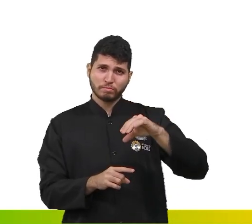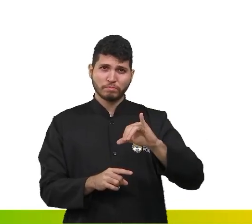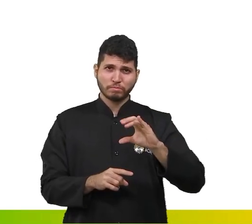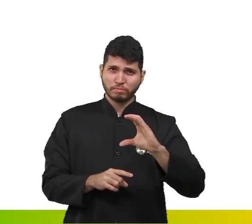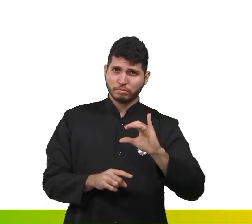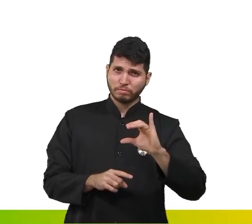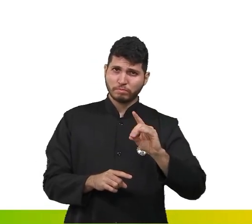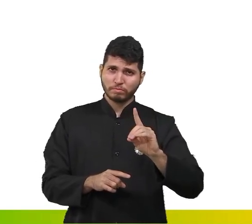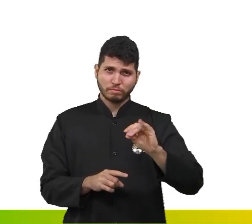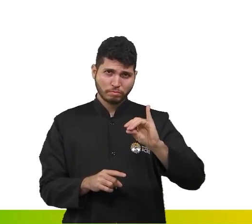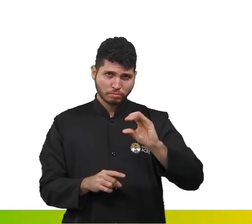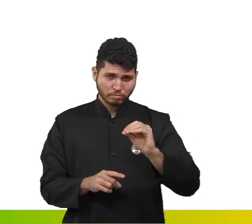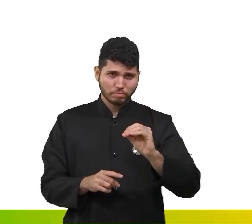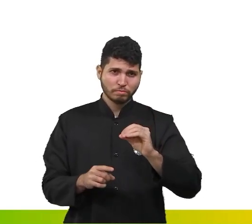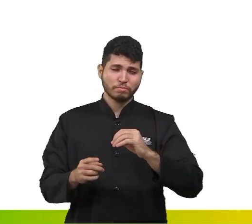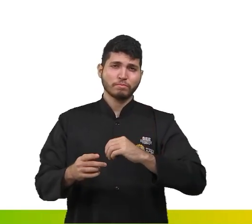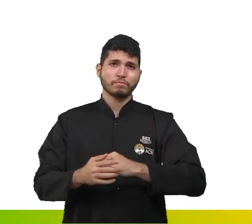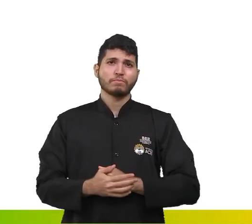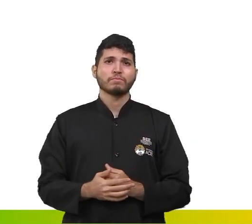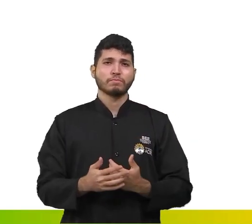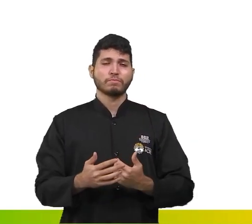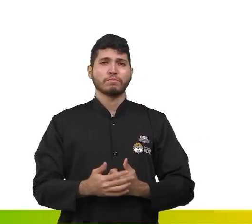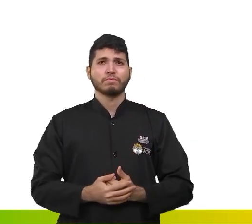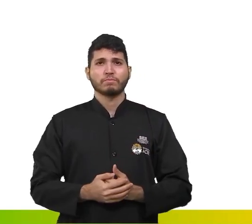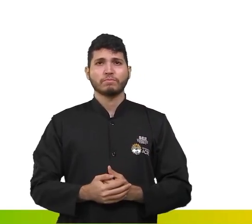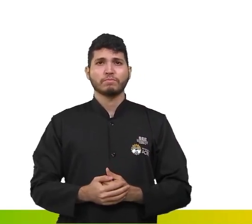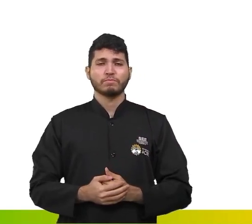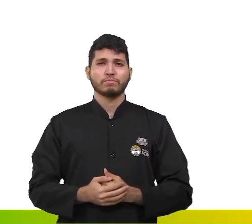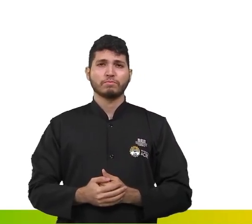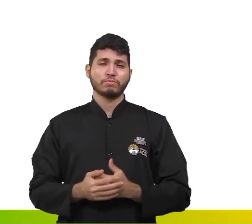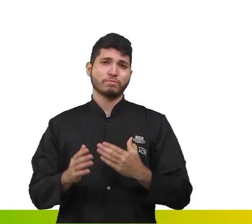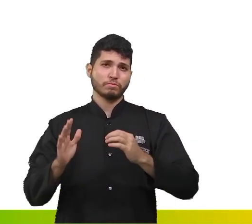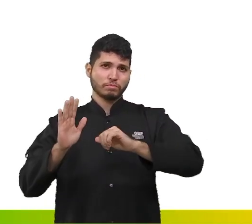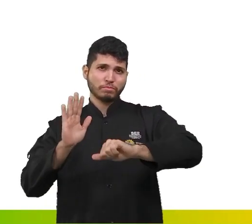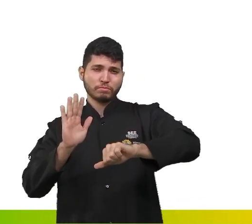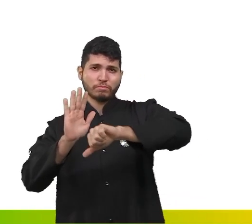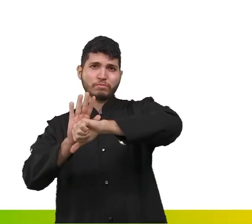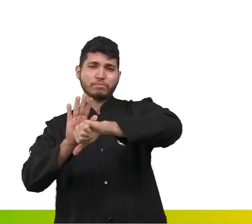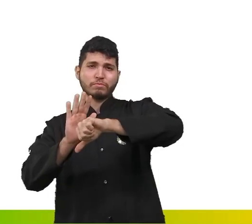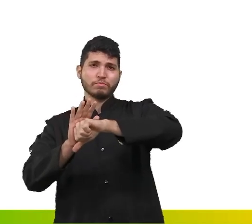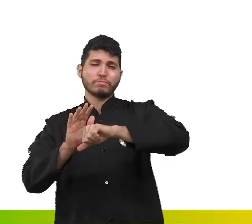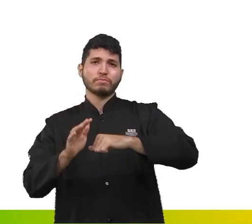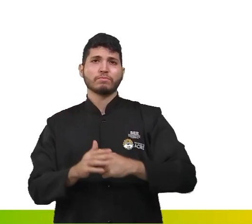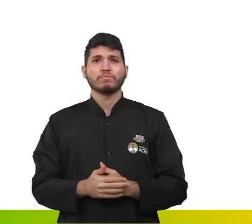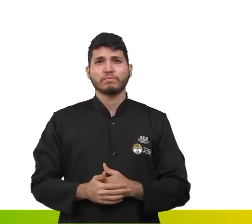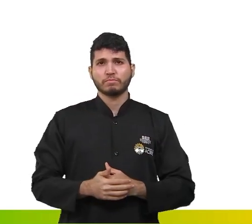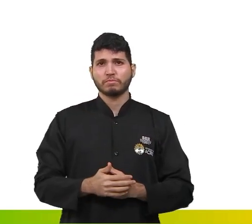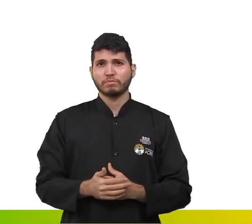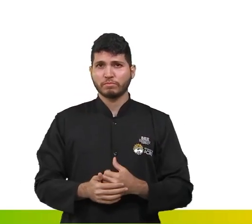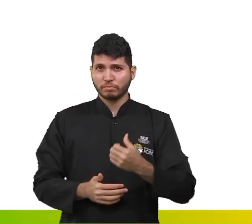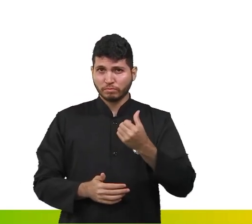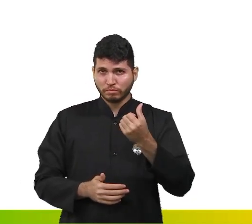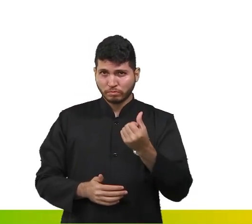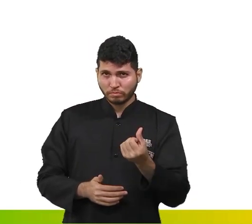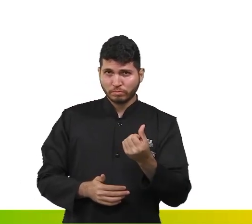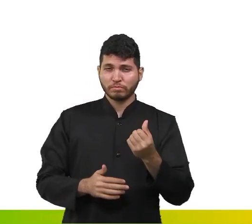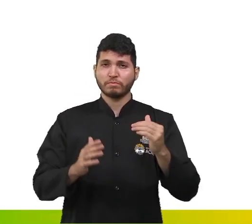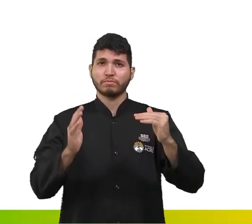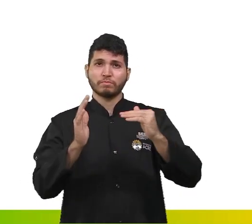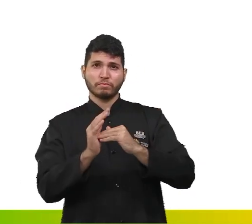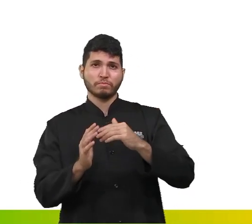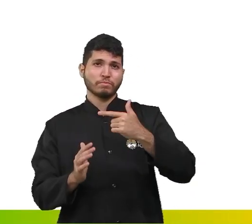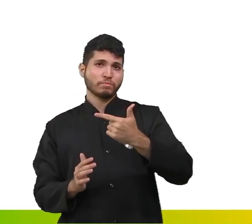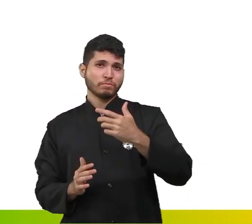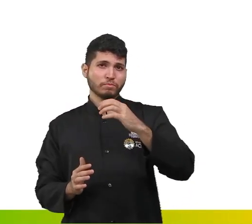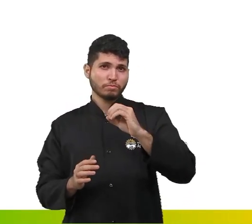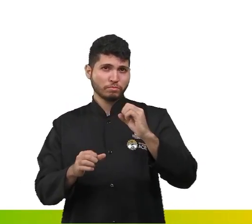mulher em função do gênero. O crime de homicídio prevê pena de 6 a 20 anos de reclusão.